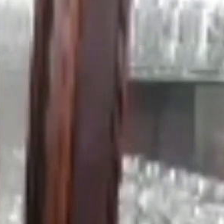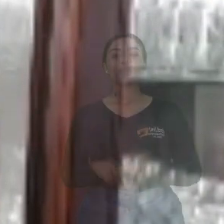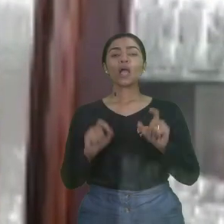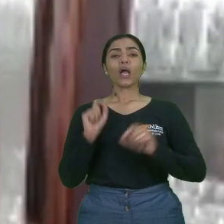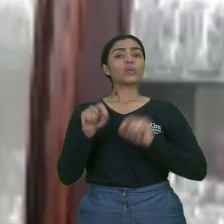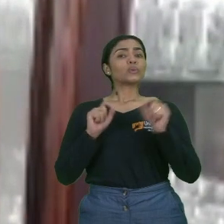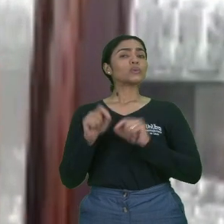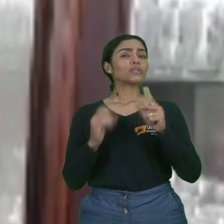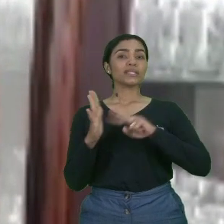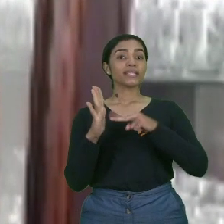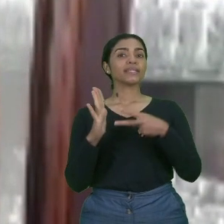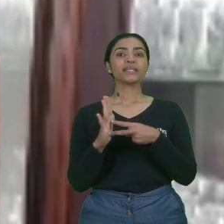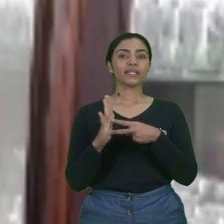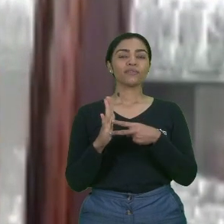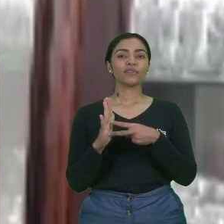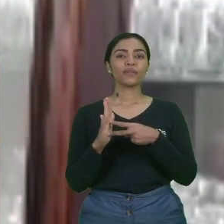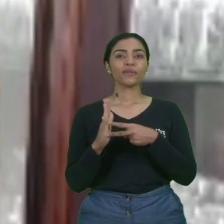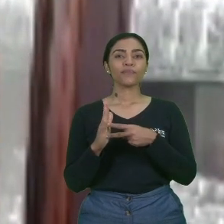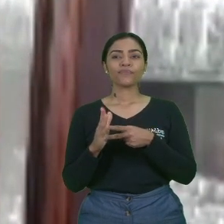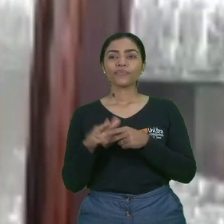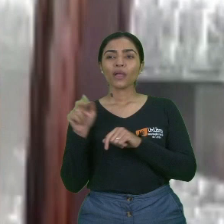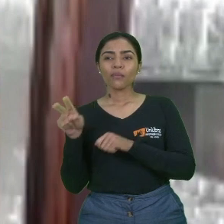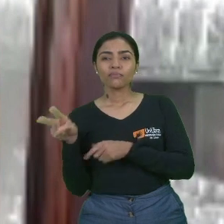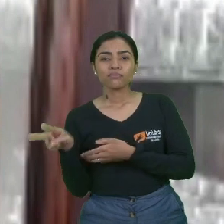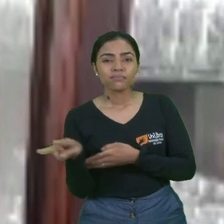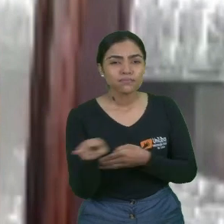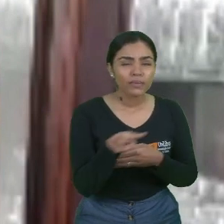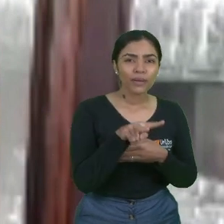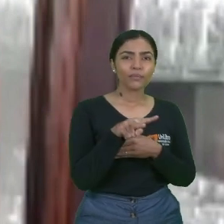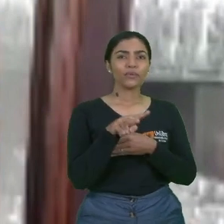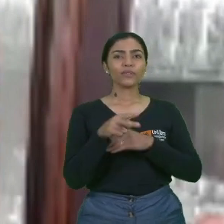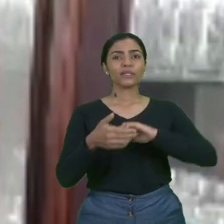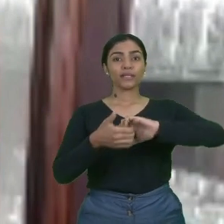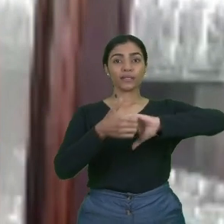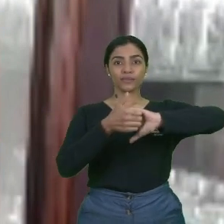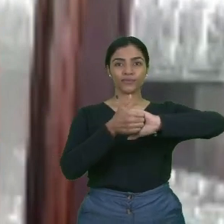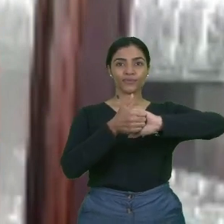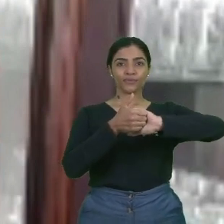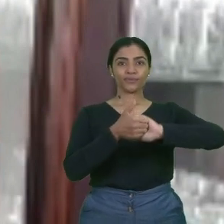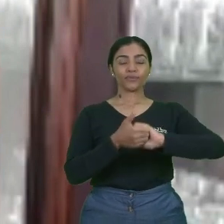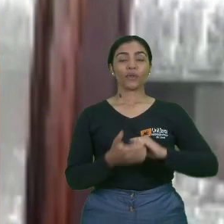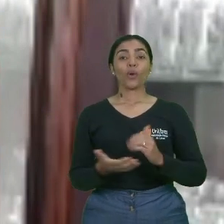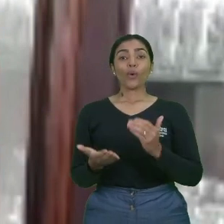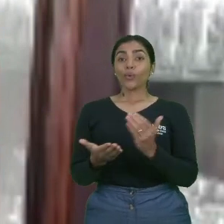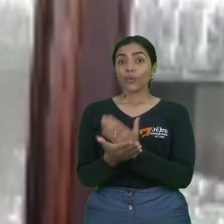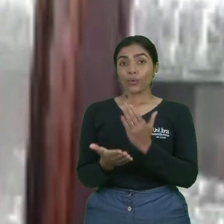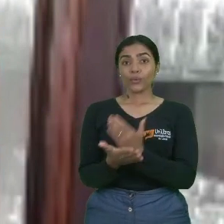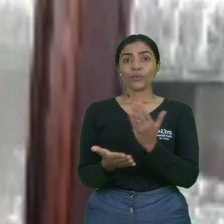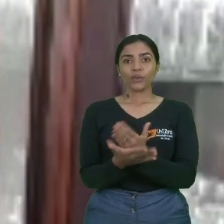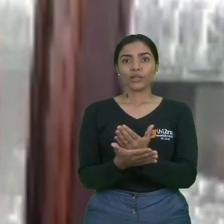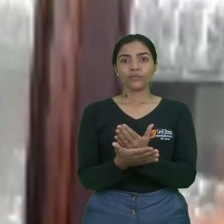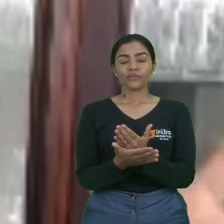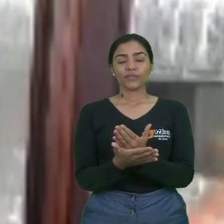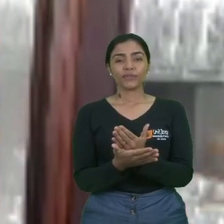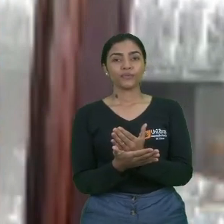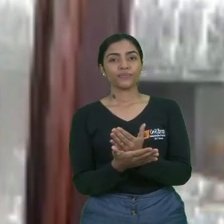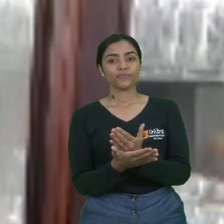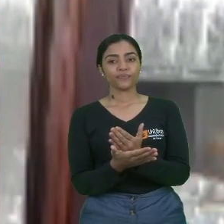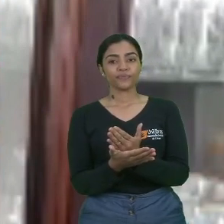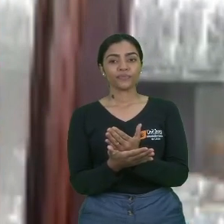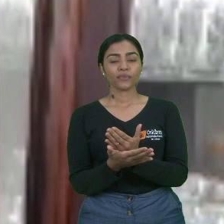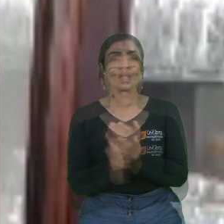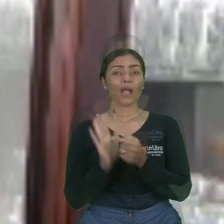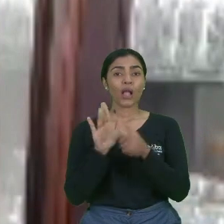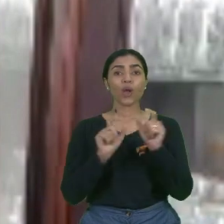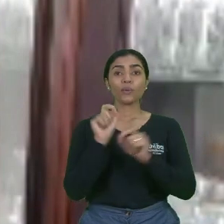o que é isso que é uma abordagem quantitativa que até um livrinho é e desta vez que você